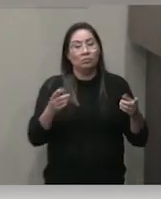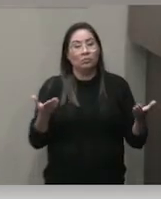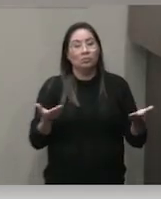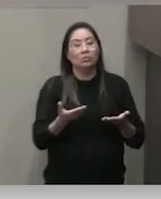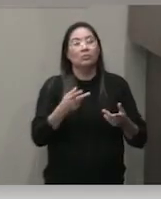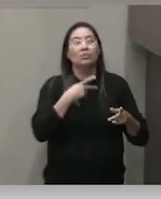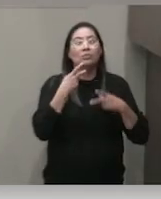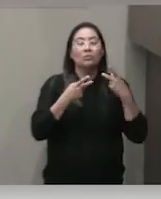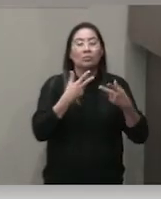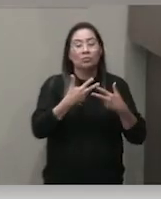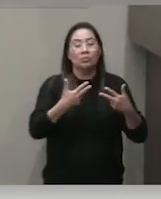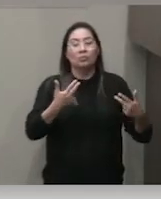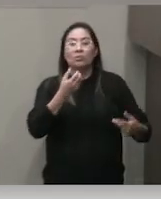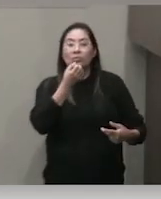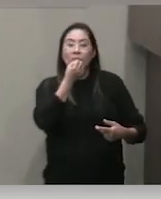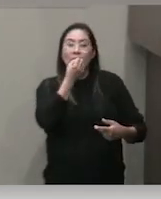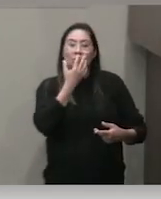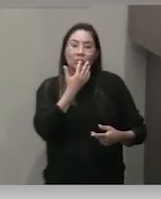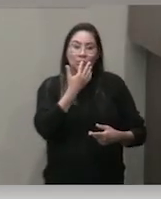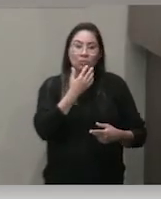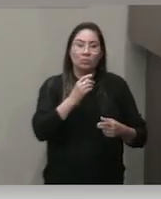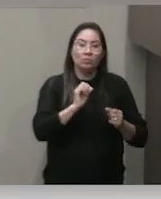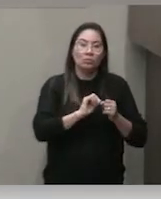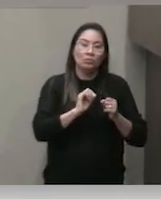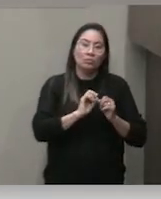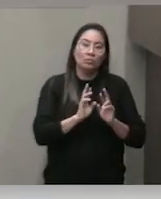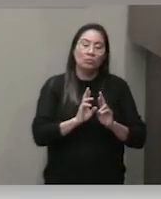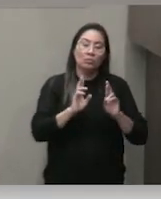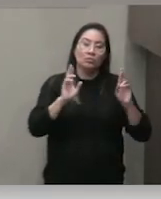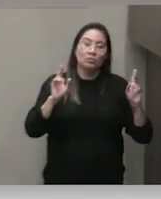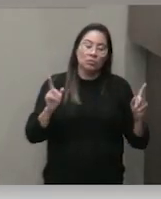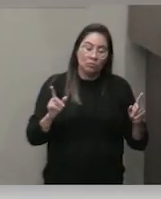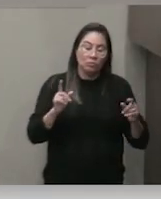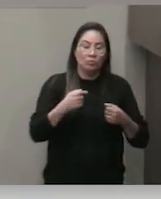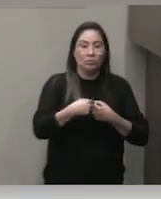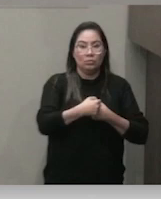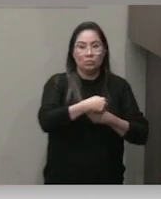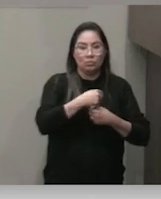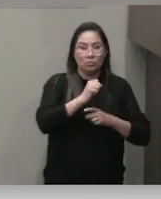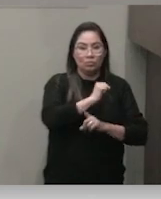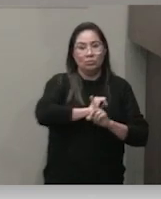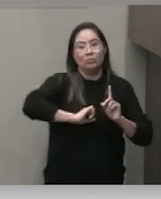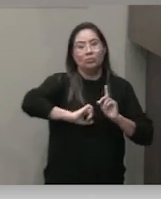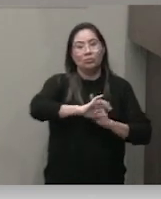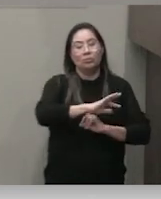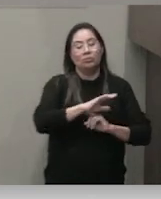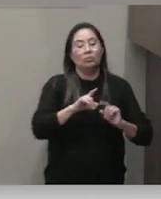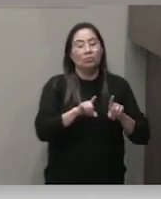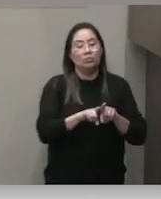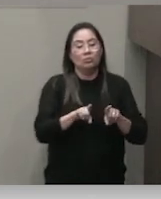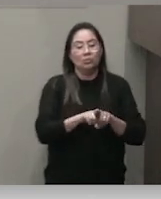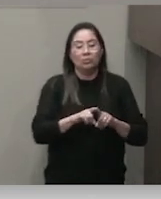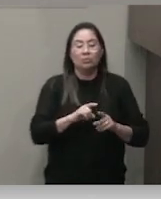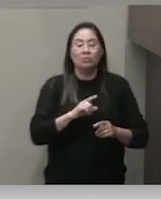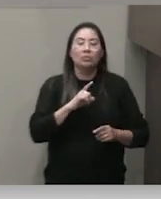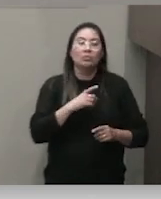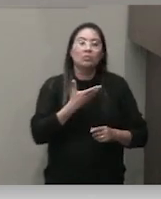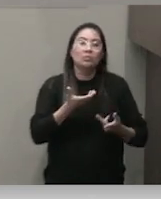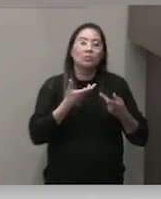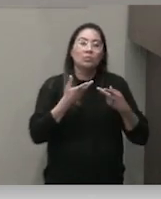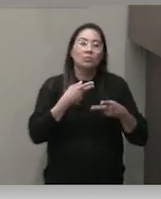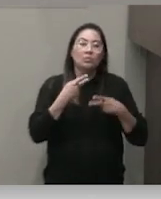falar de coisas boas, reconhecer quem faz a diferença na nossa cidade e na nossa sociedade. E, ao mesmo tempo, também venho